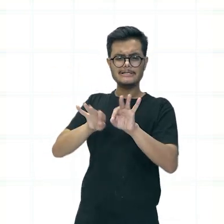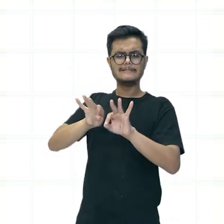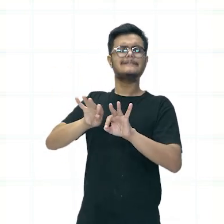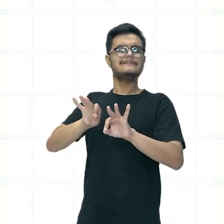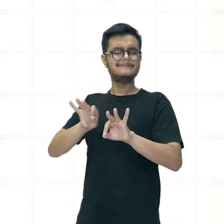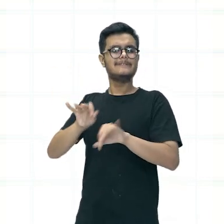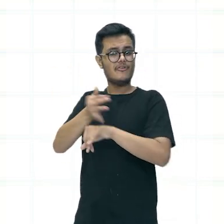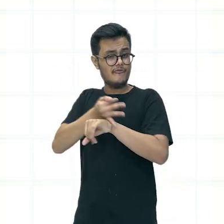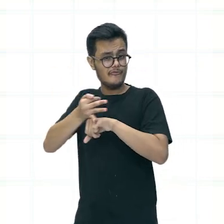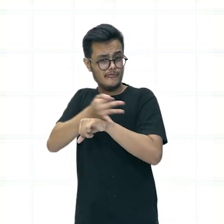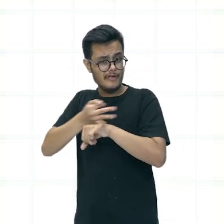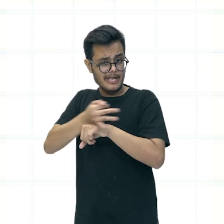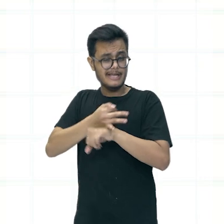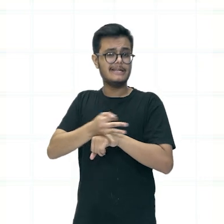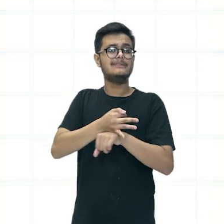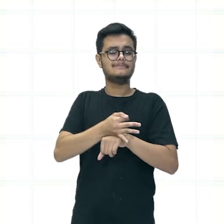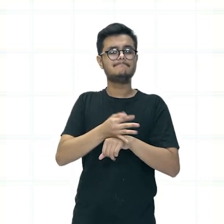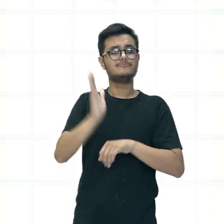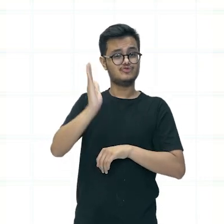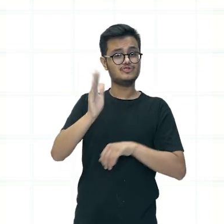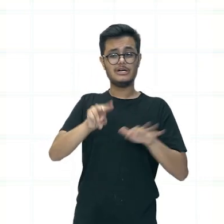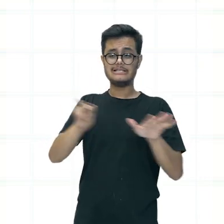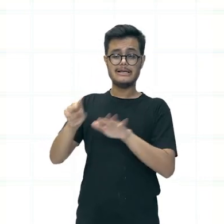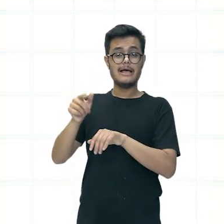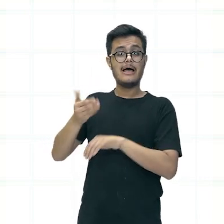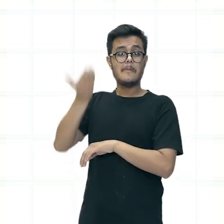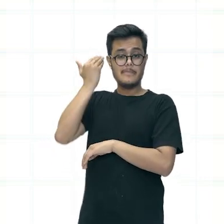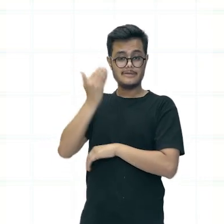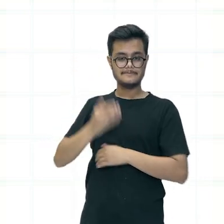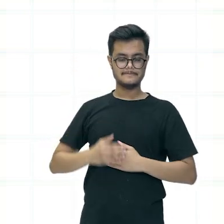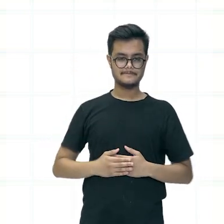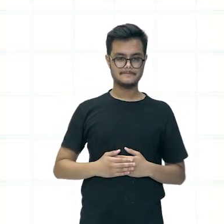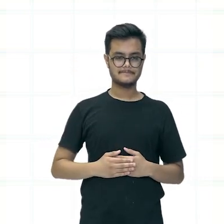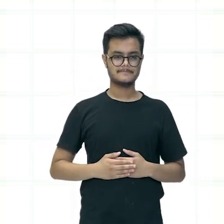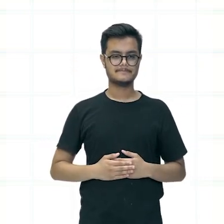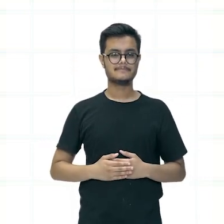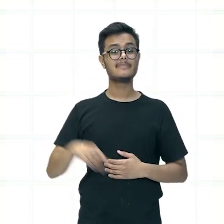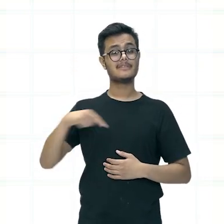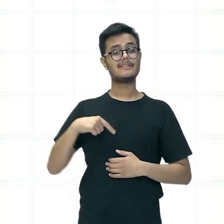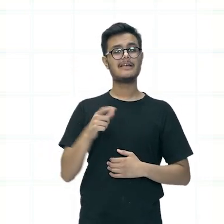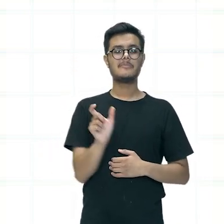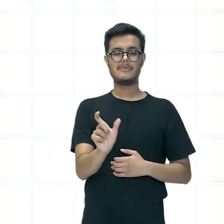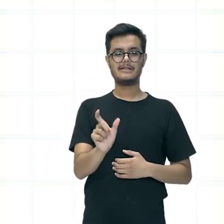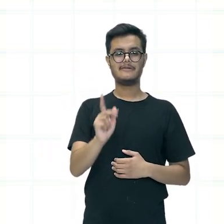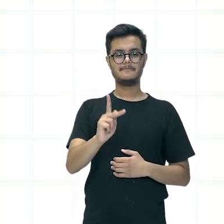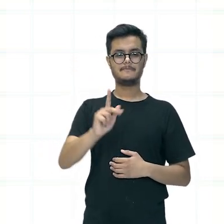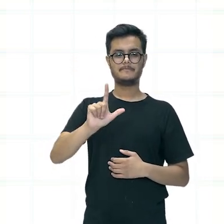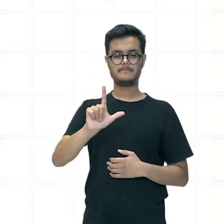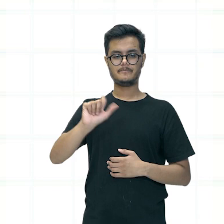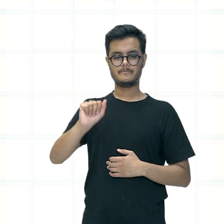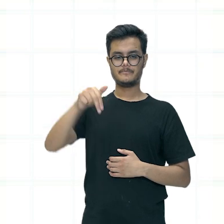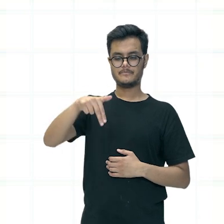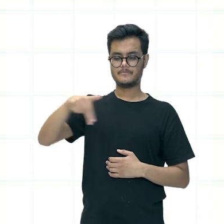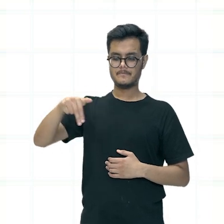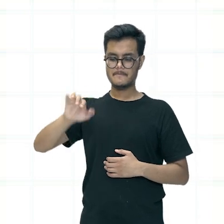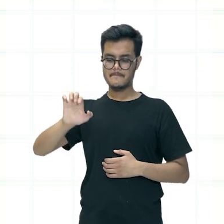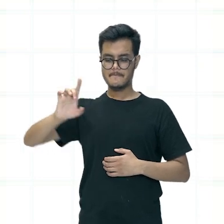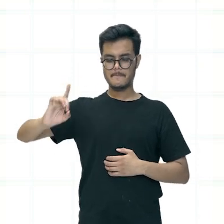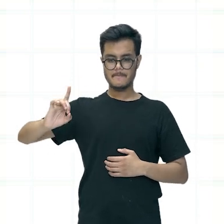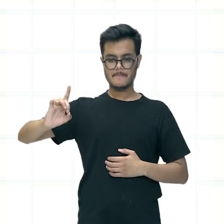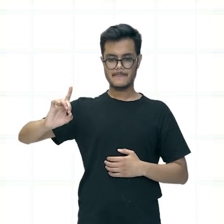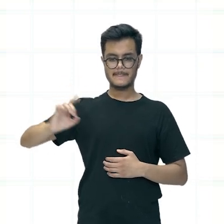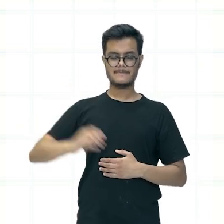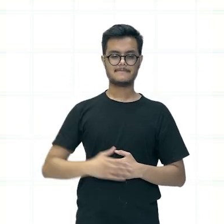semana passada. Vejam aqui o uso do plan, que eu apresentei para vocês agorinha.